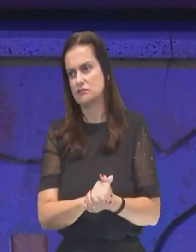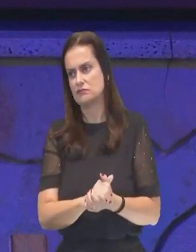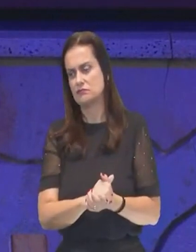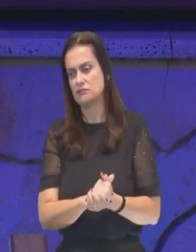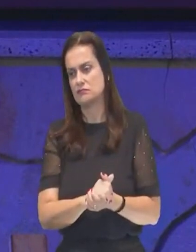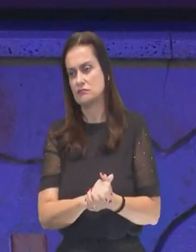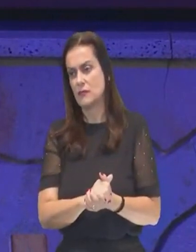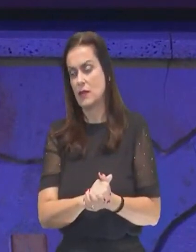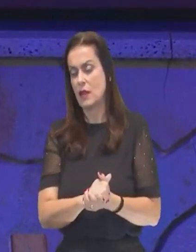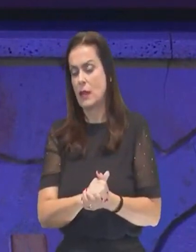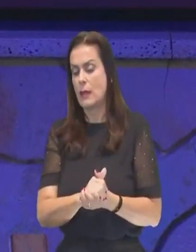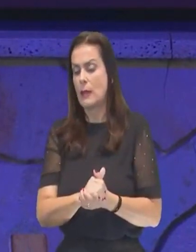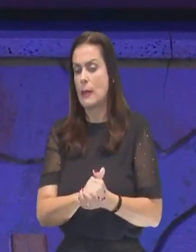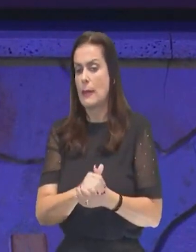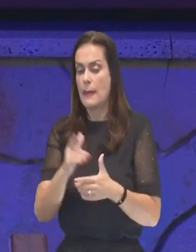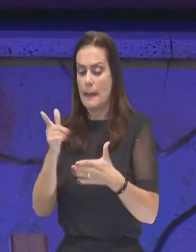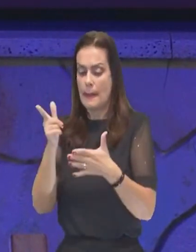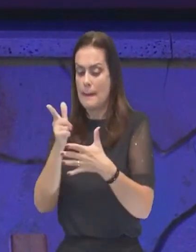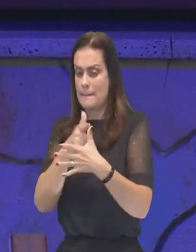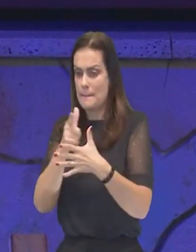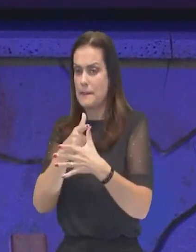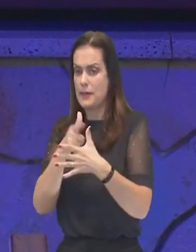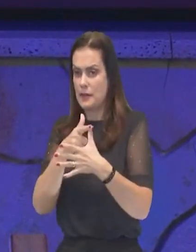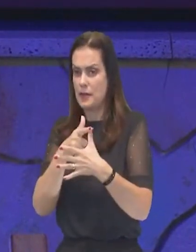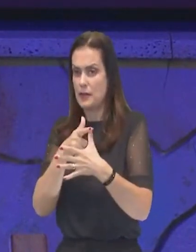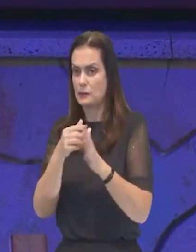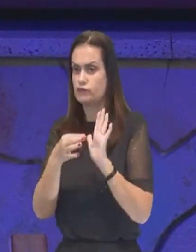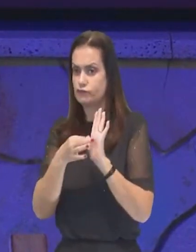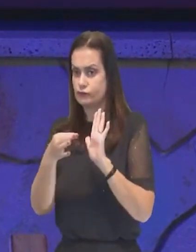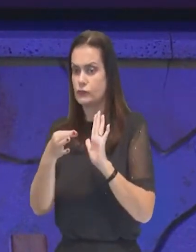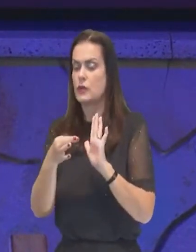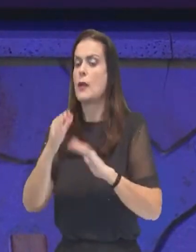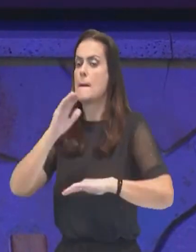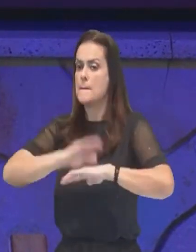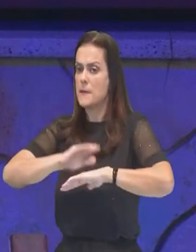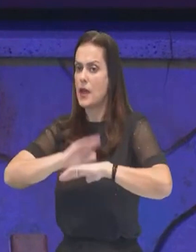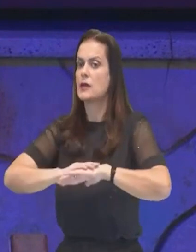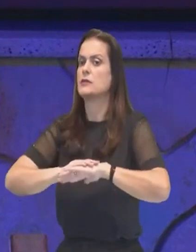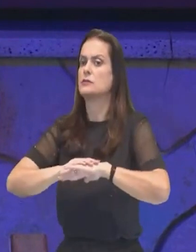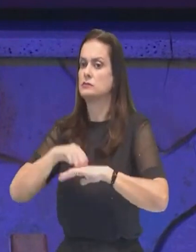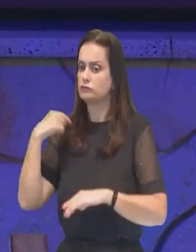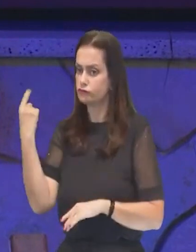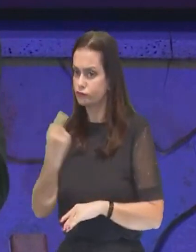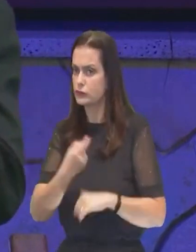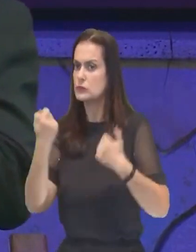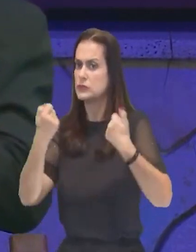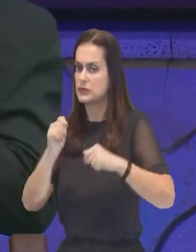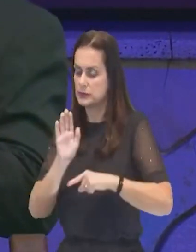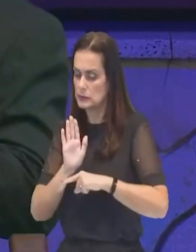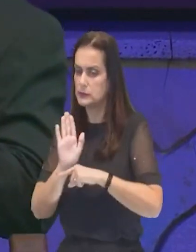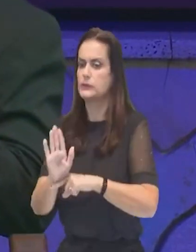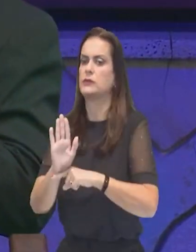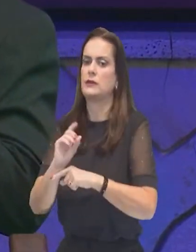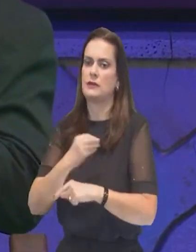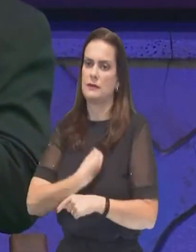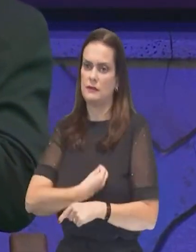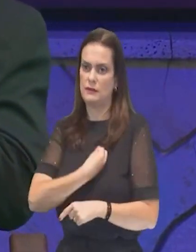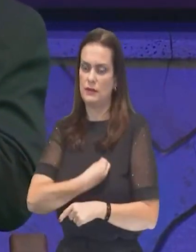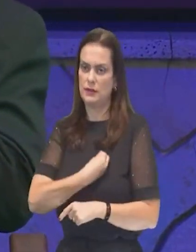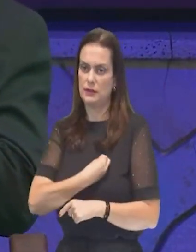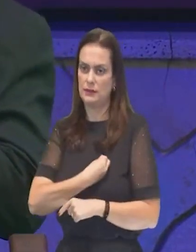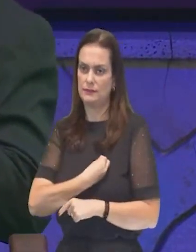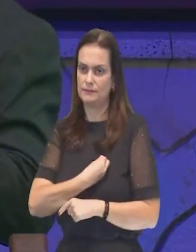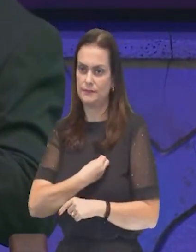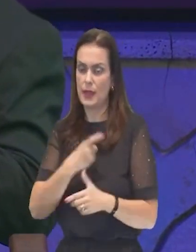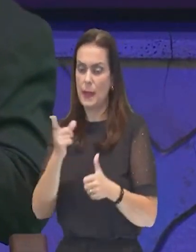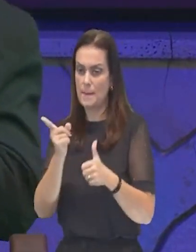Primeira sugestão, de uma atitude prática, meu irmão, uma atitude prática.